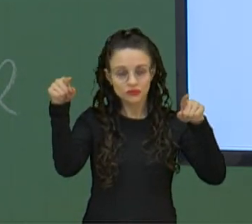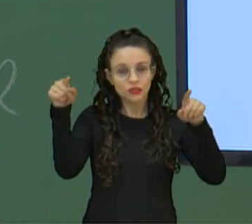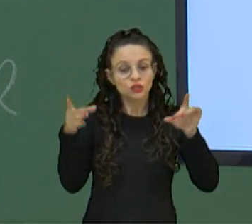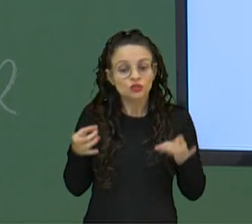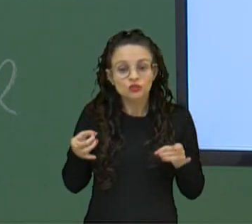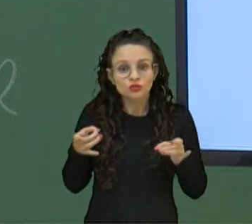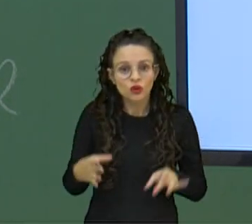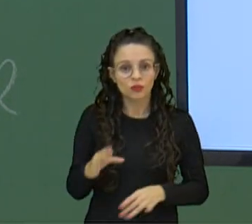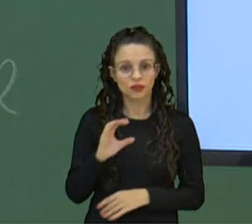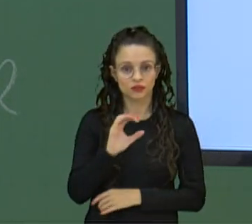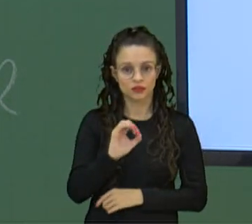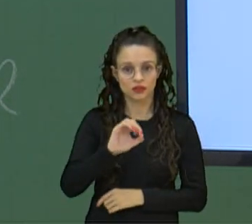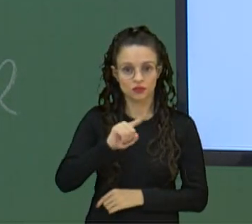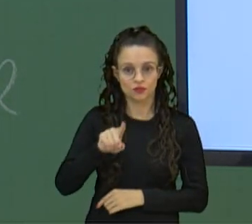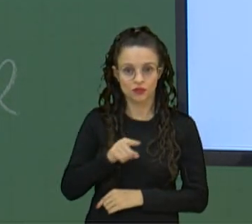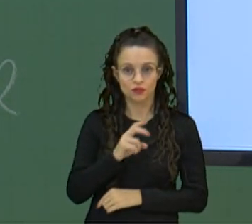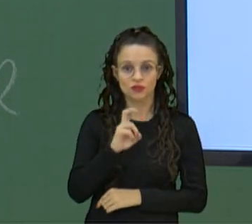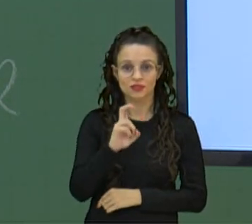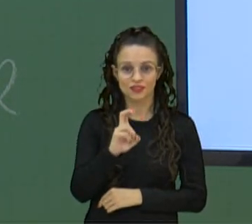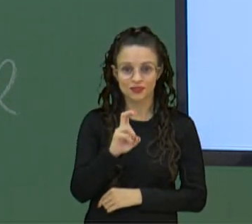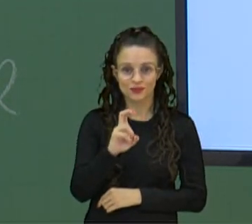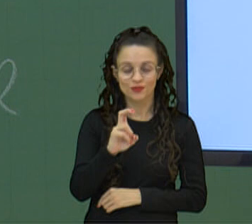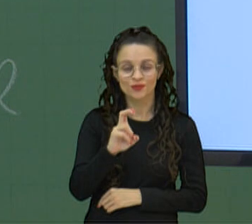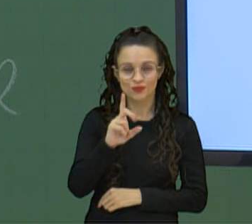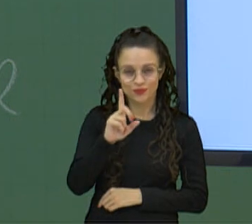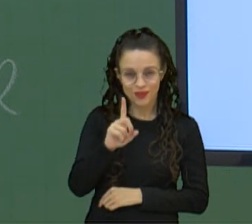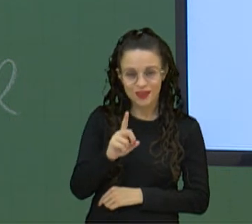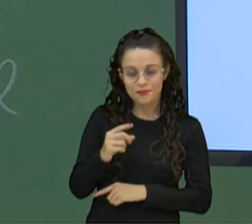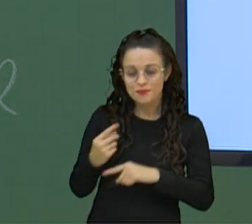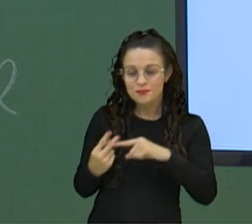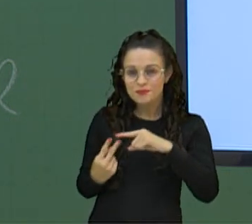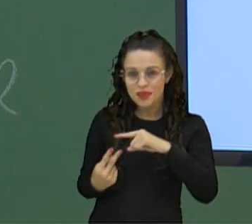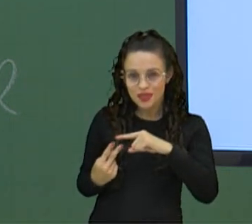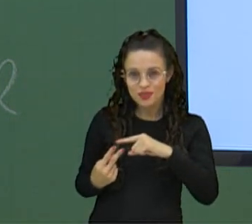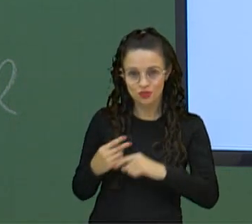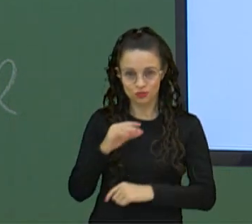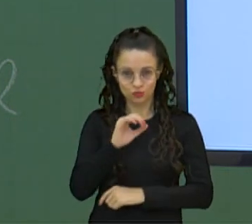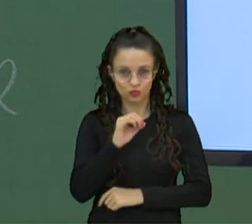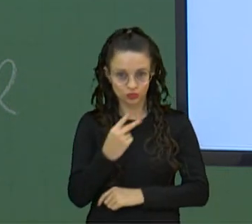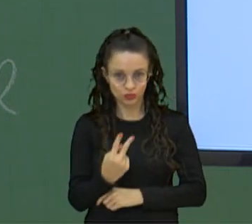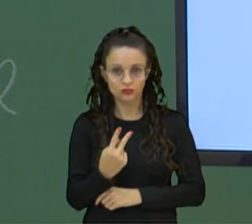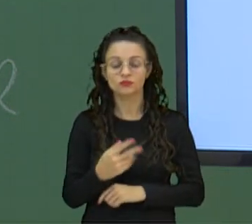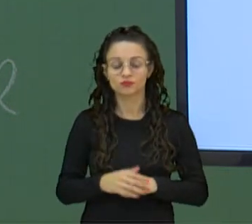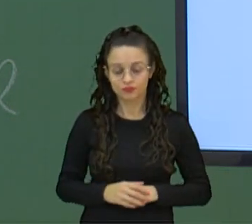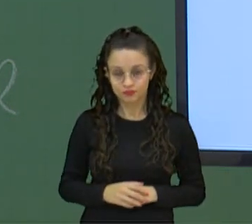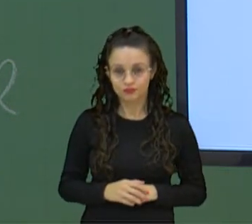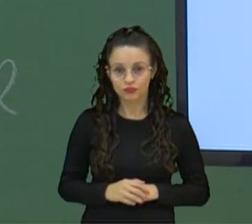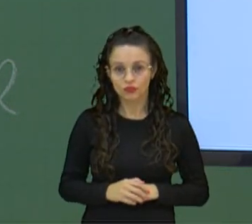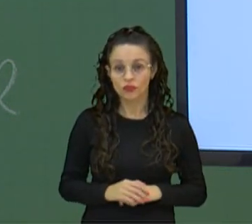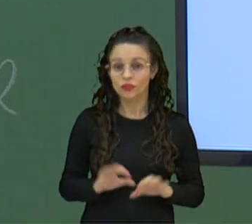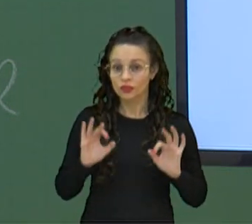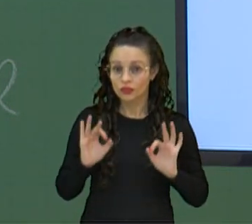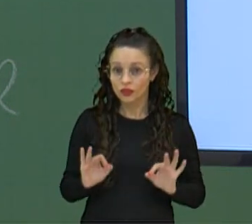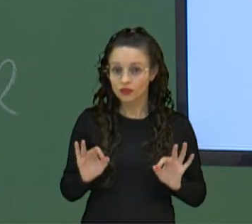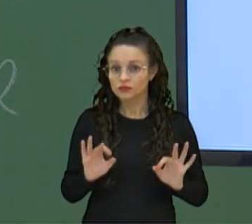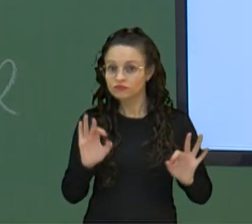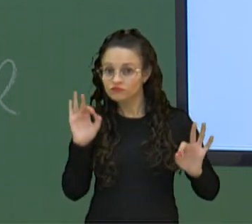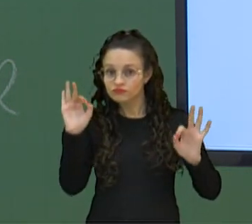sobrar o 0,5, que é o meio do O2. Certo? Então, consegui